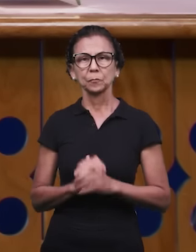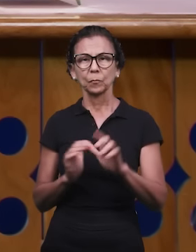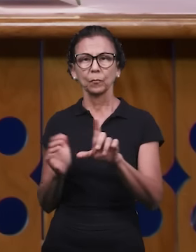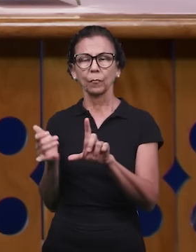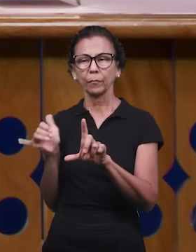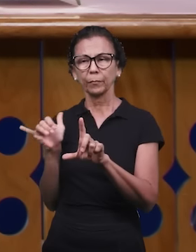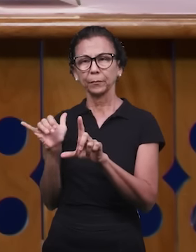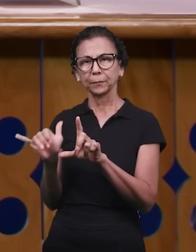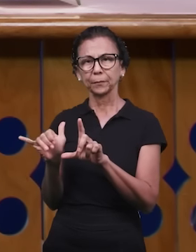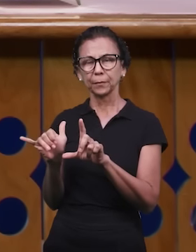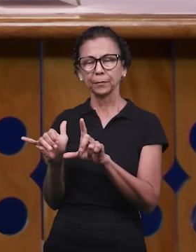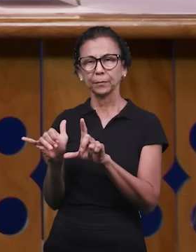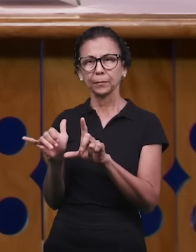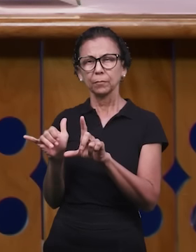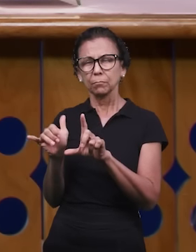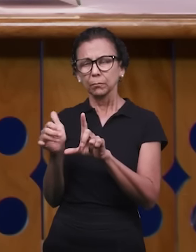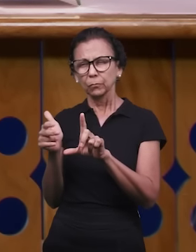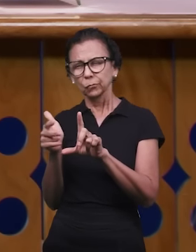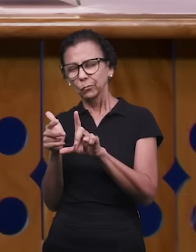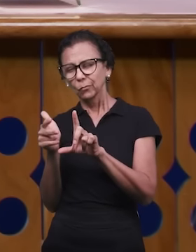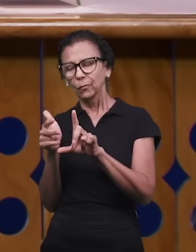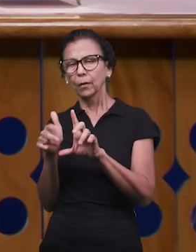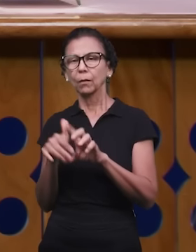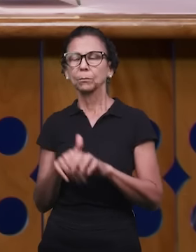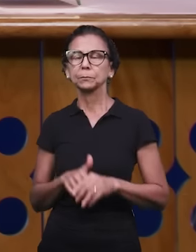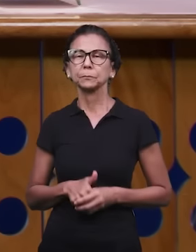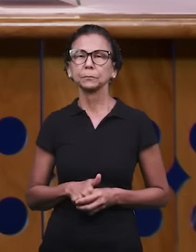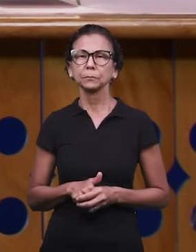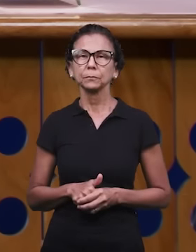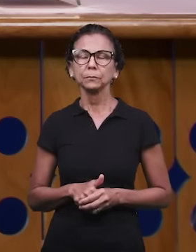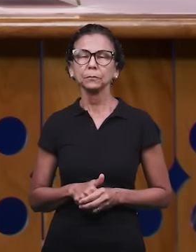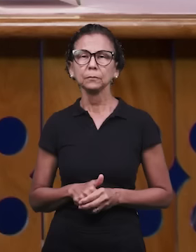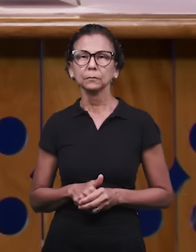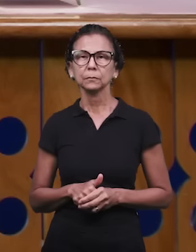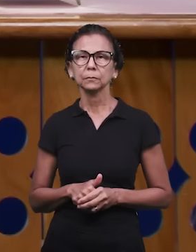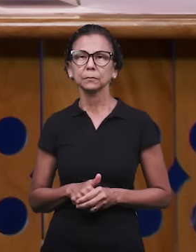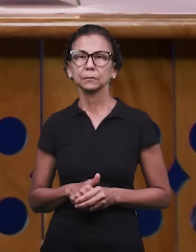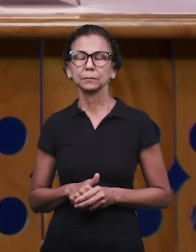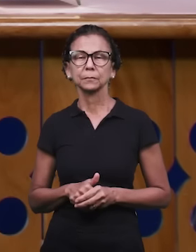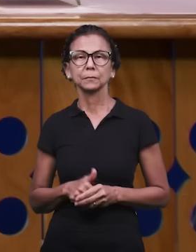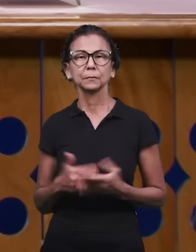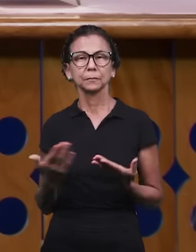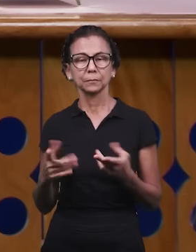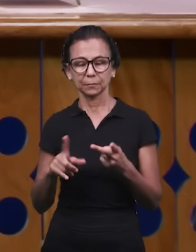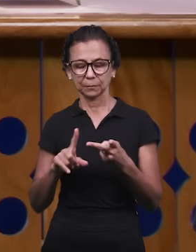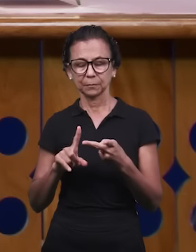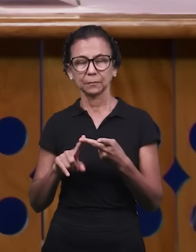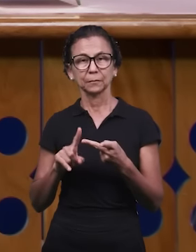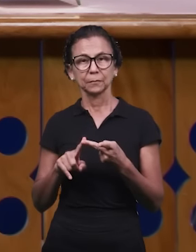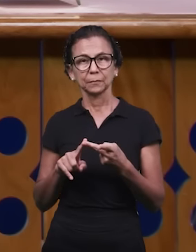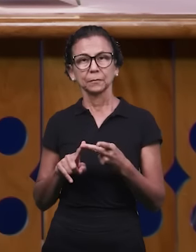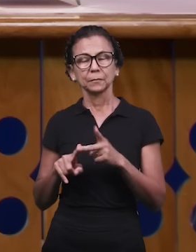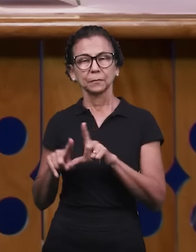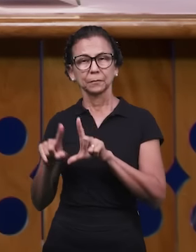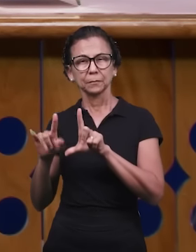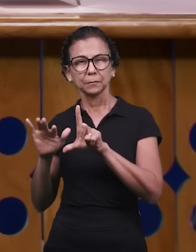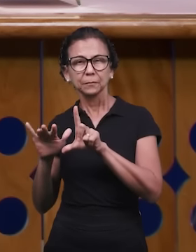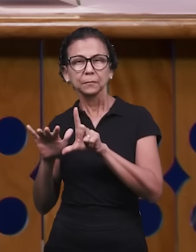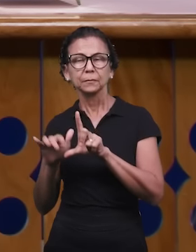sua câmera, e entre em contato conosco. Tem esse outro QR Code aí